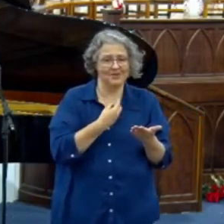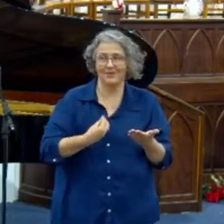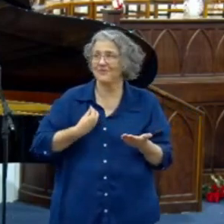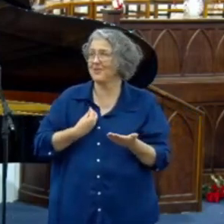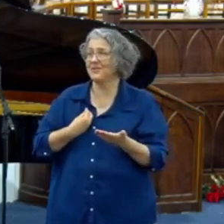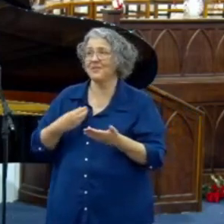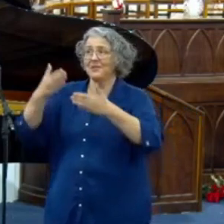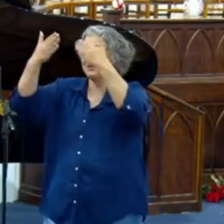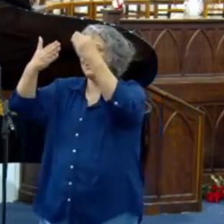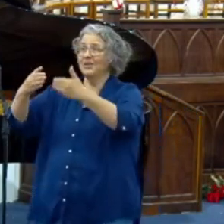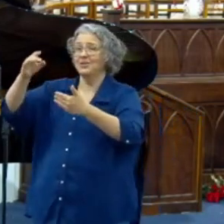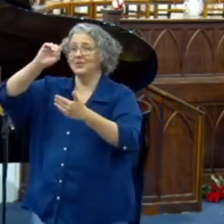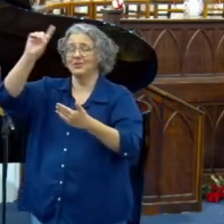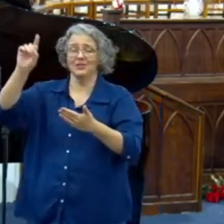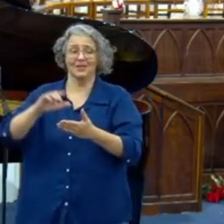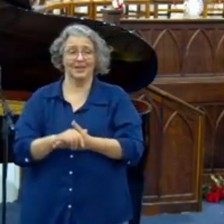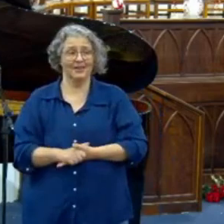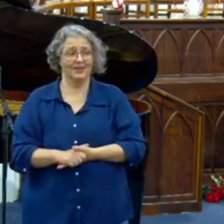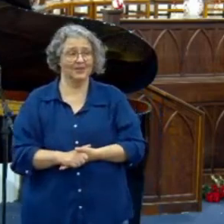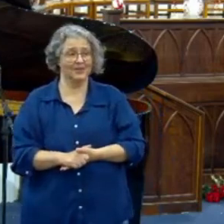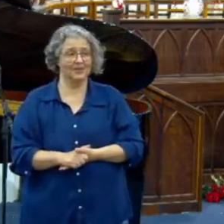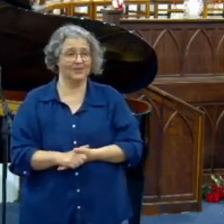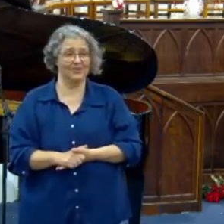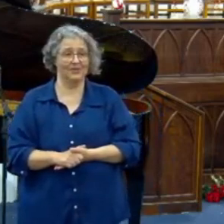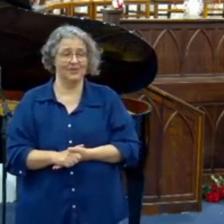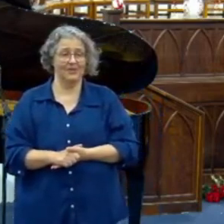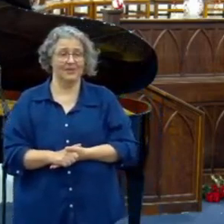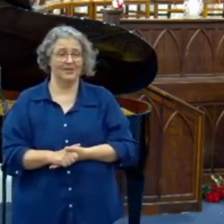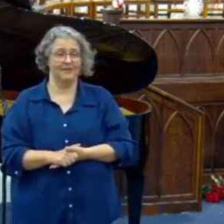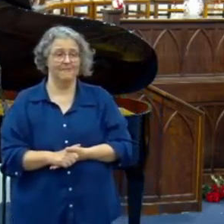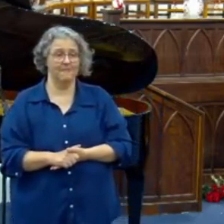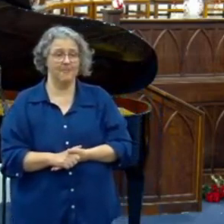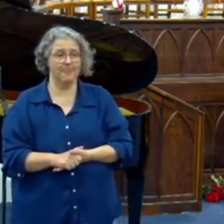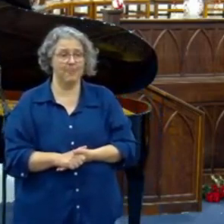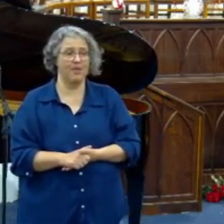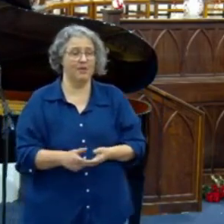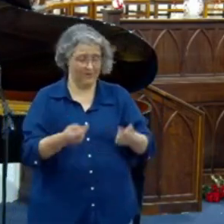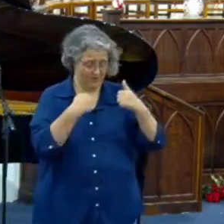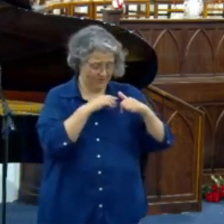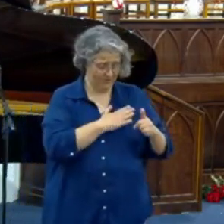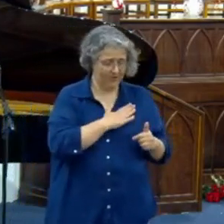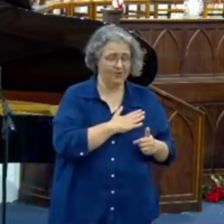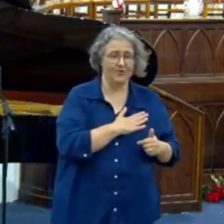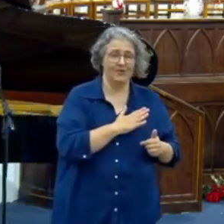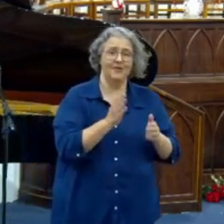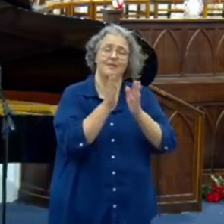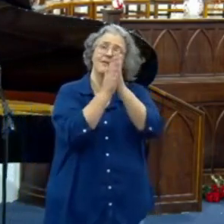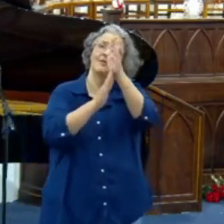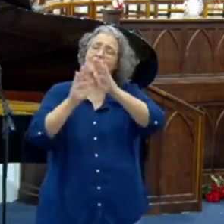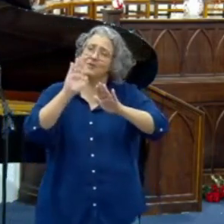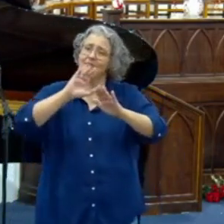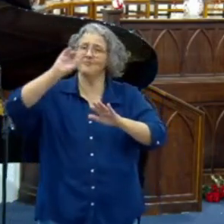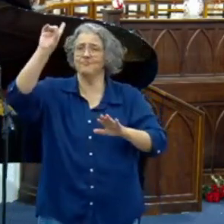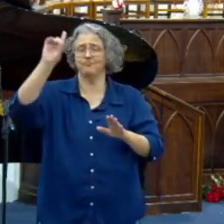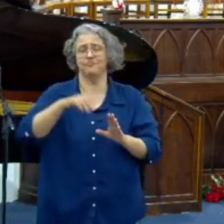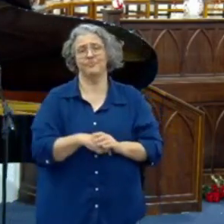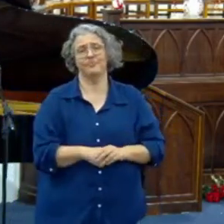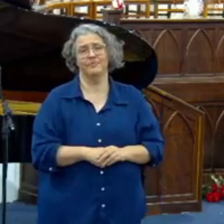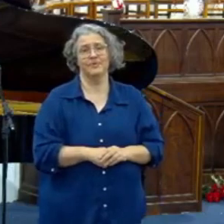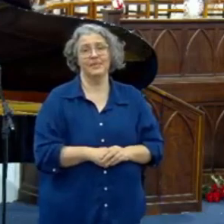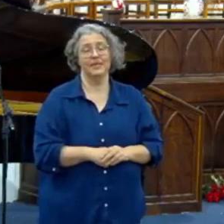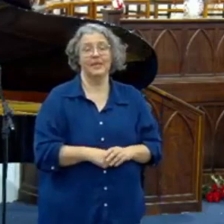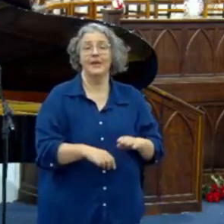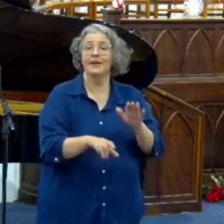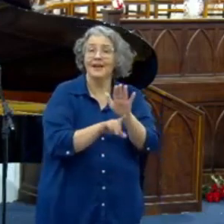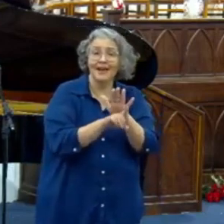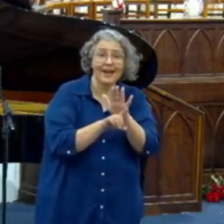viver somente diante de Deus e que nós trazemos um amontoado de deuses no nosso coração para adorar a Deus.